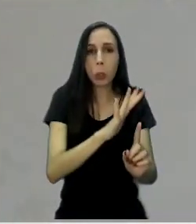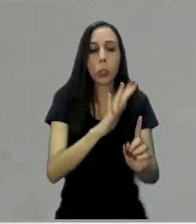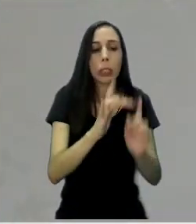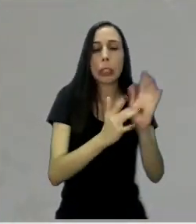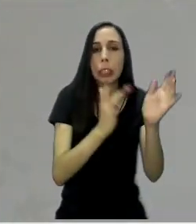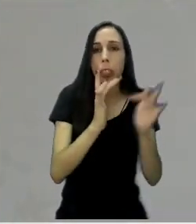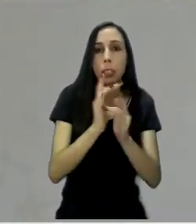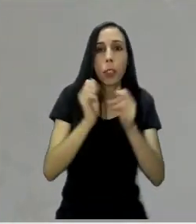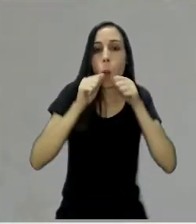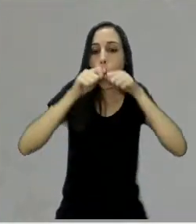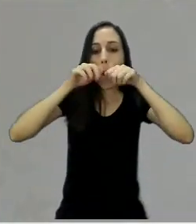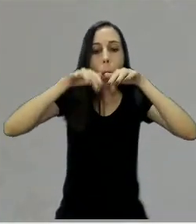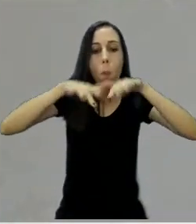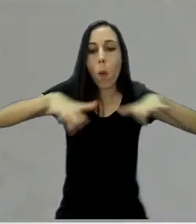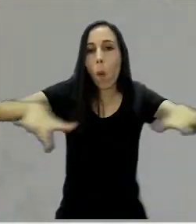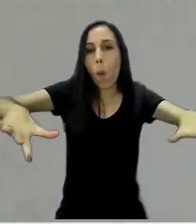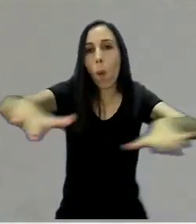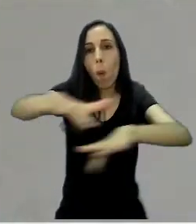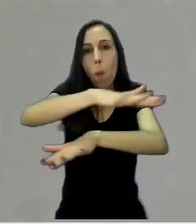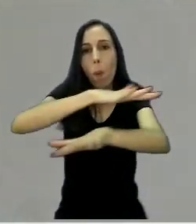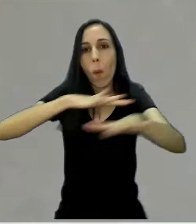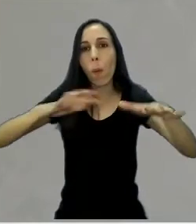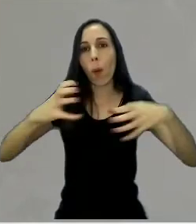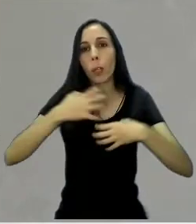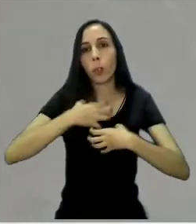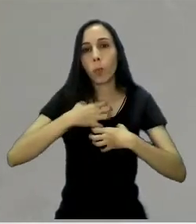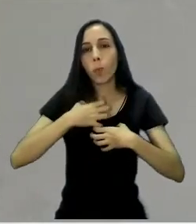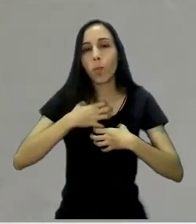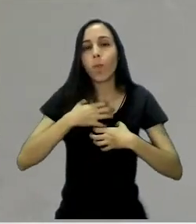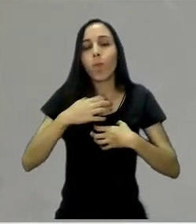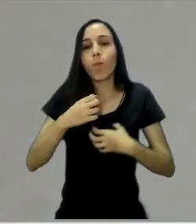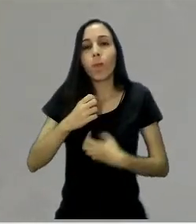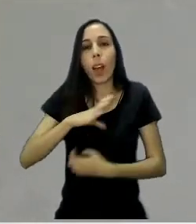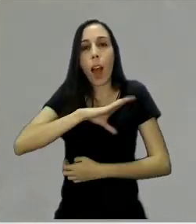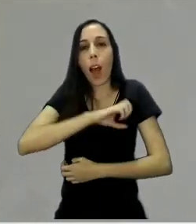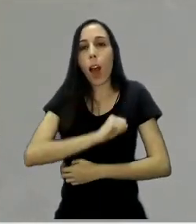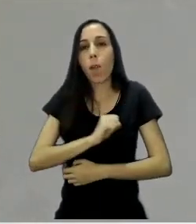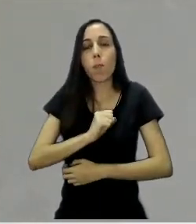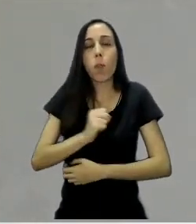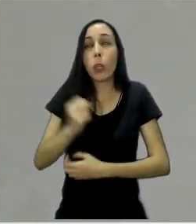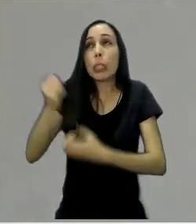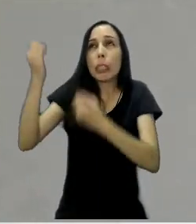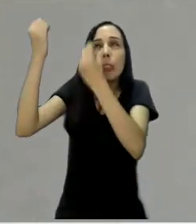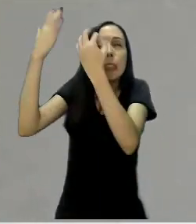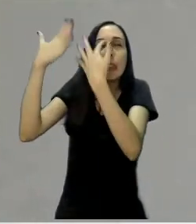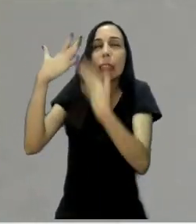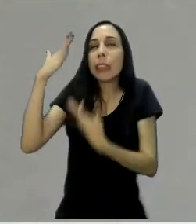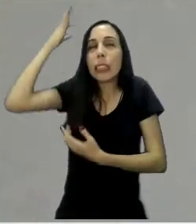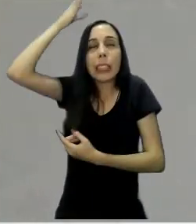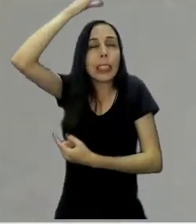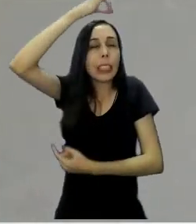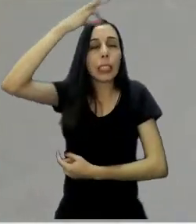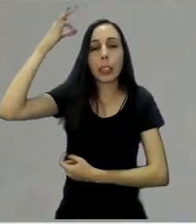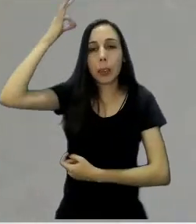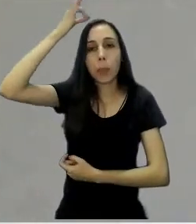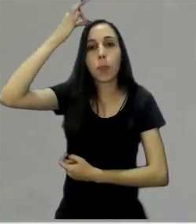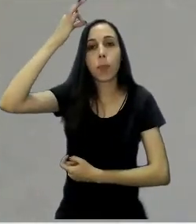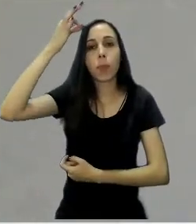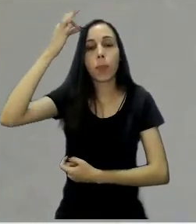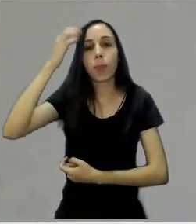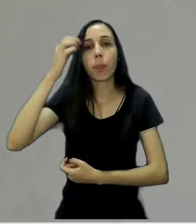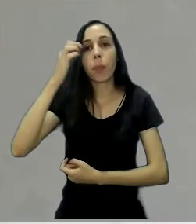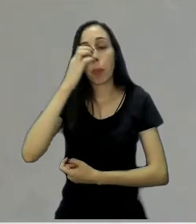vem e nos preenche deste amor, nos preenche do Espírito Santo. É isso que